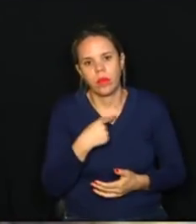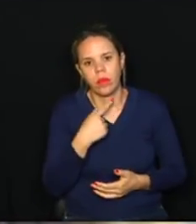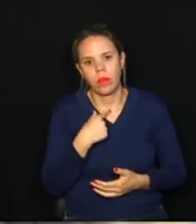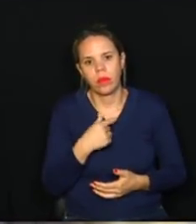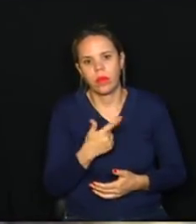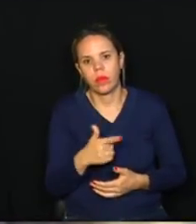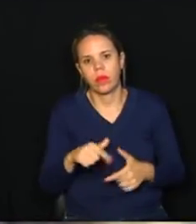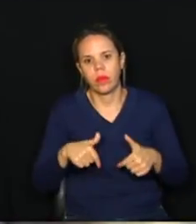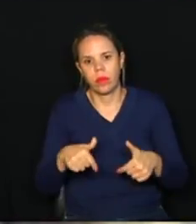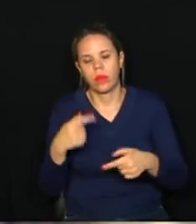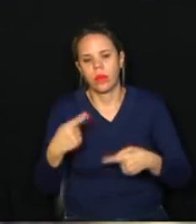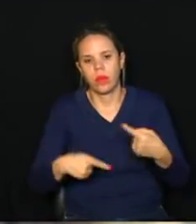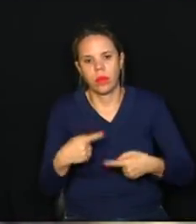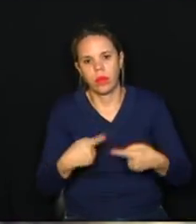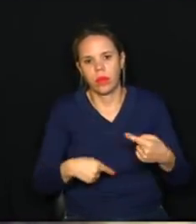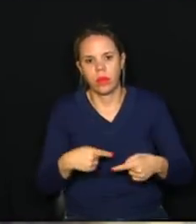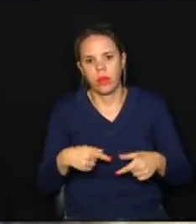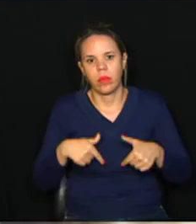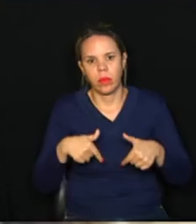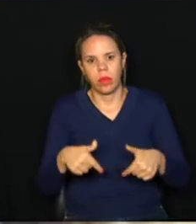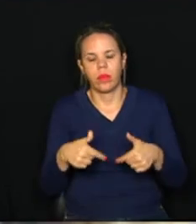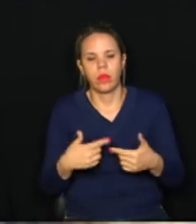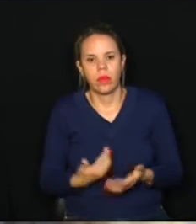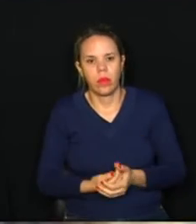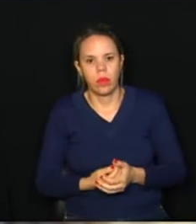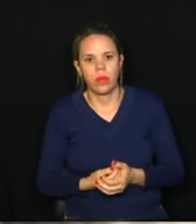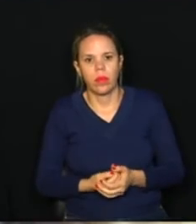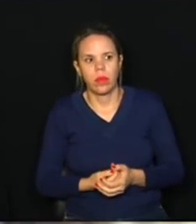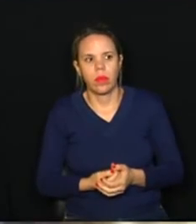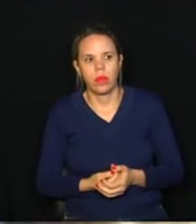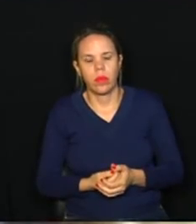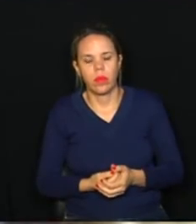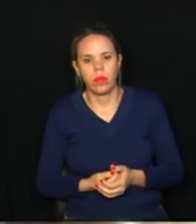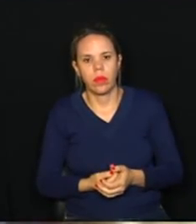uma ação política forte nesse sentido.